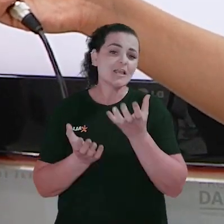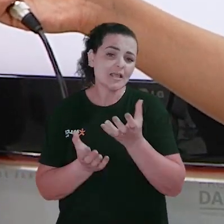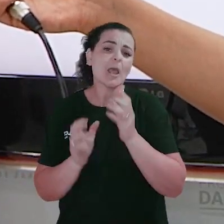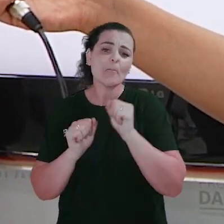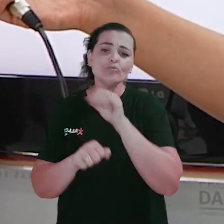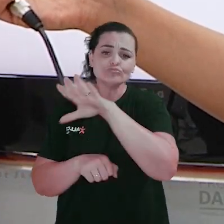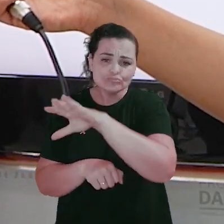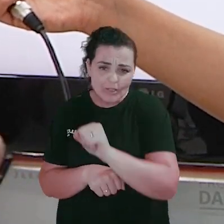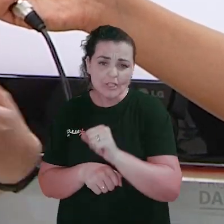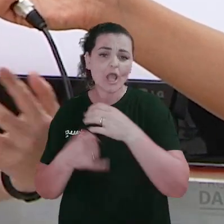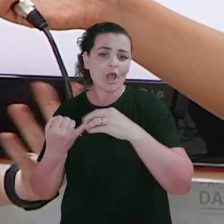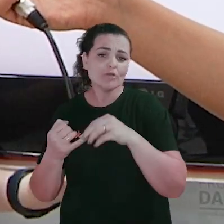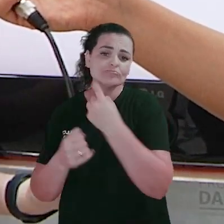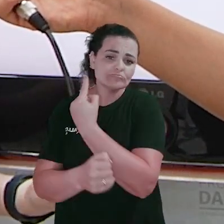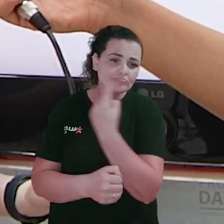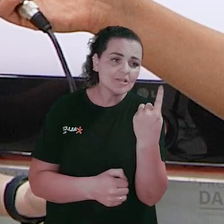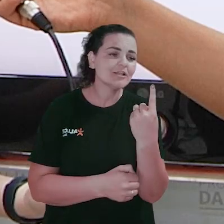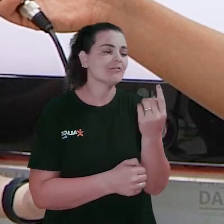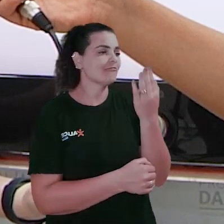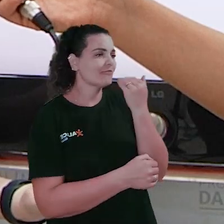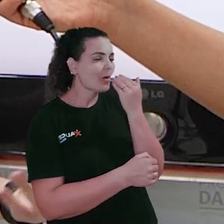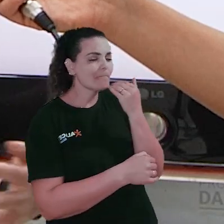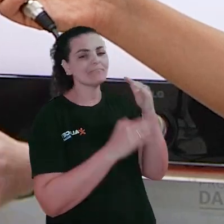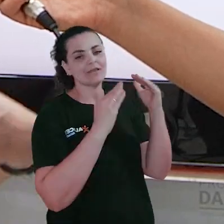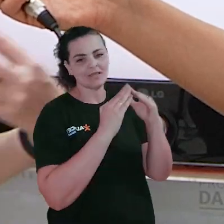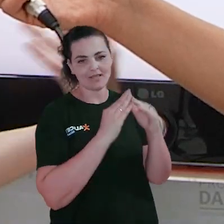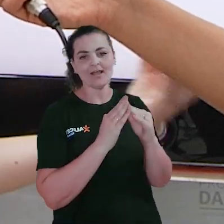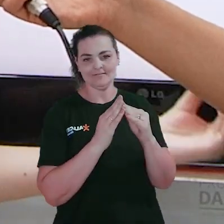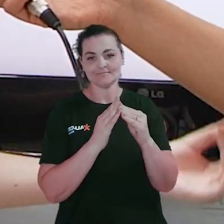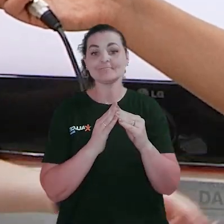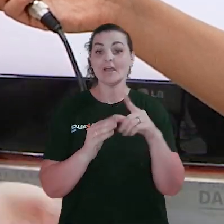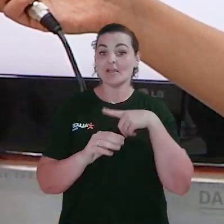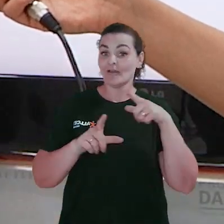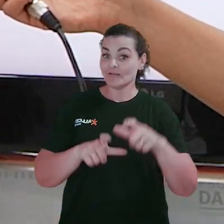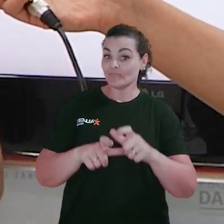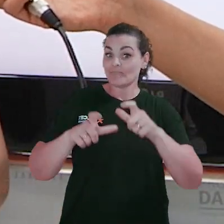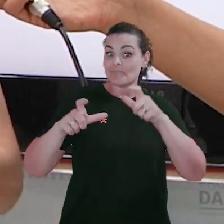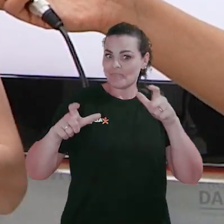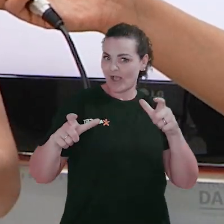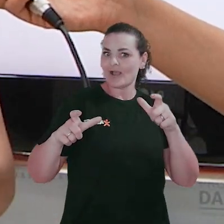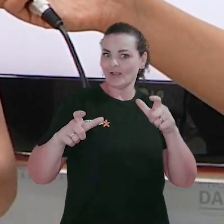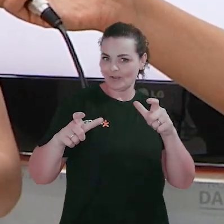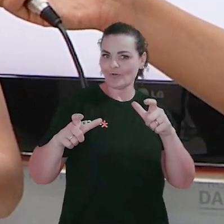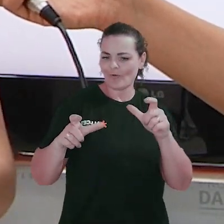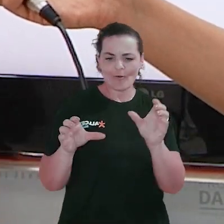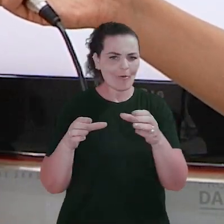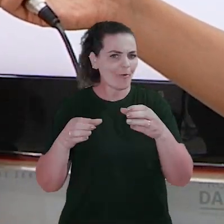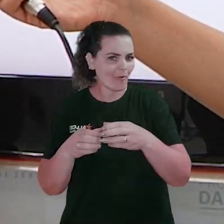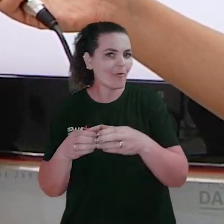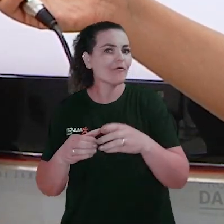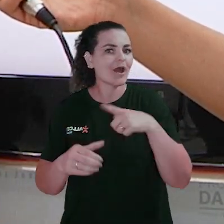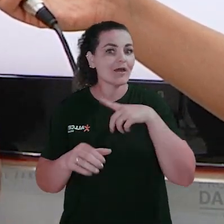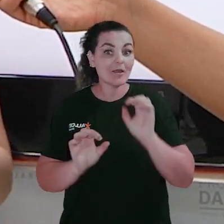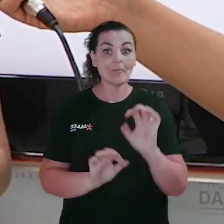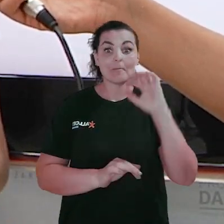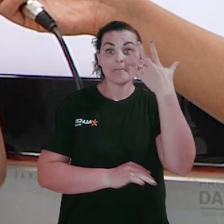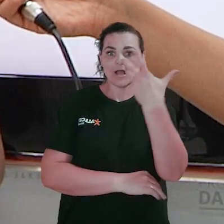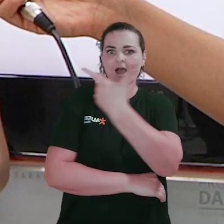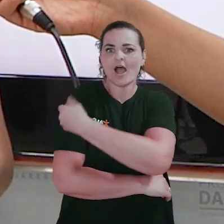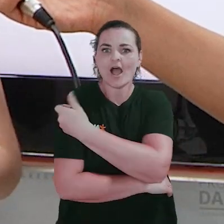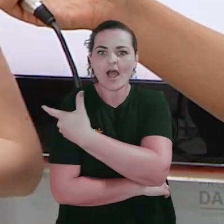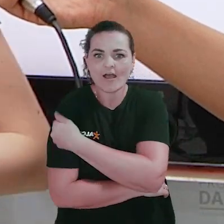em casa, né? E ainda, para deixar o evento mais grande ainda do que o Rotary já imaginava do início, vai ter uma ação